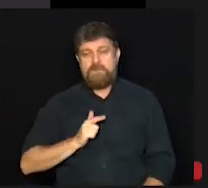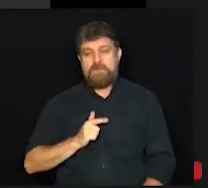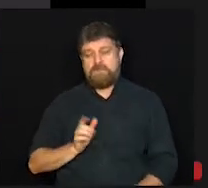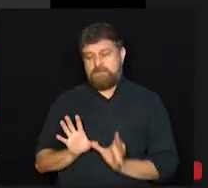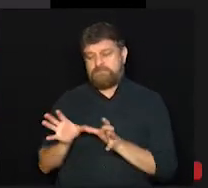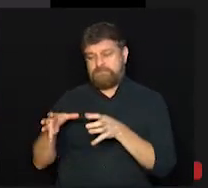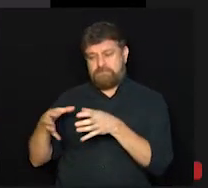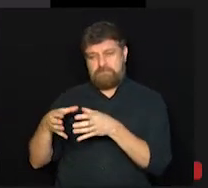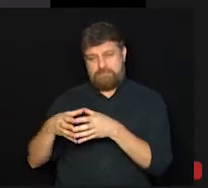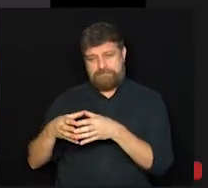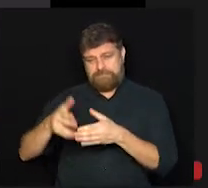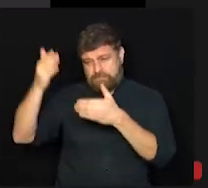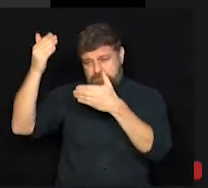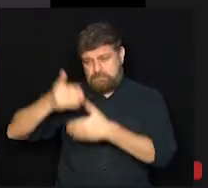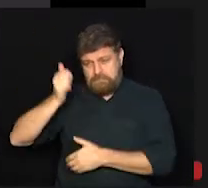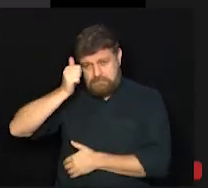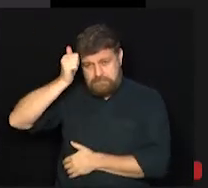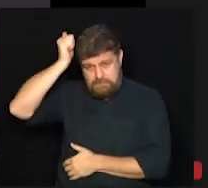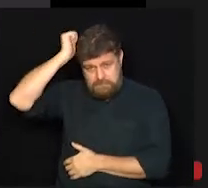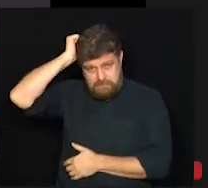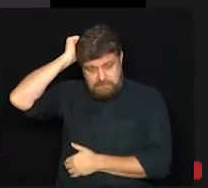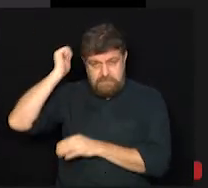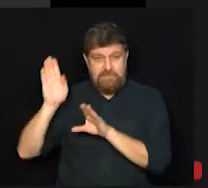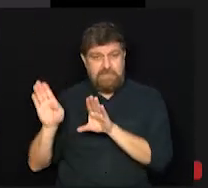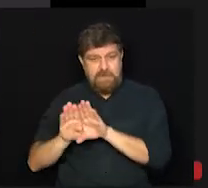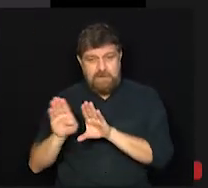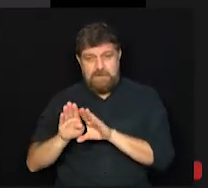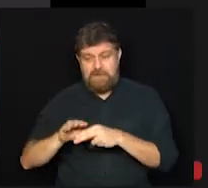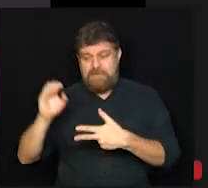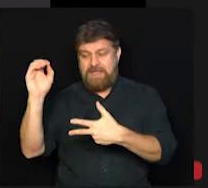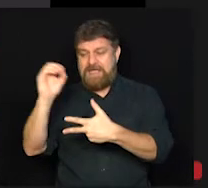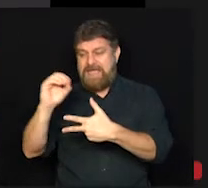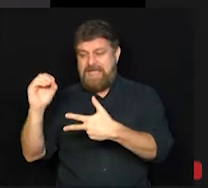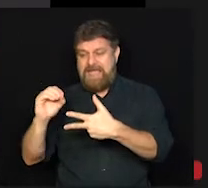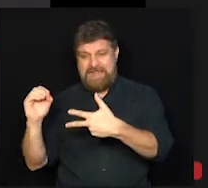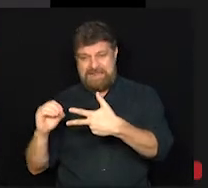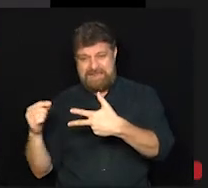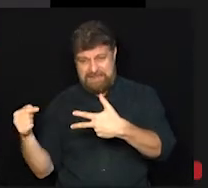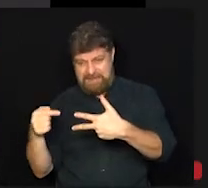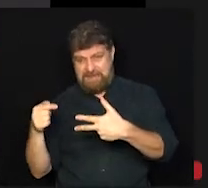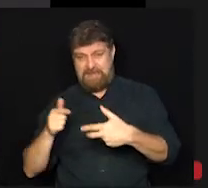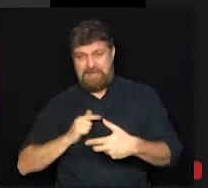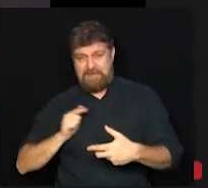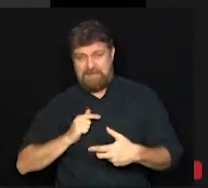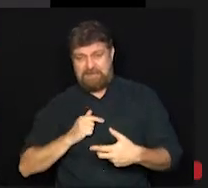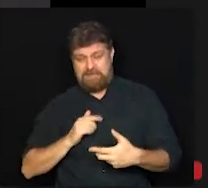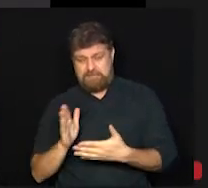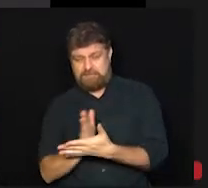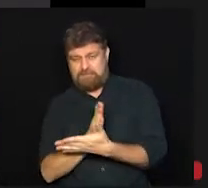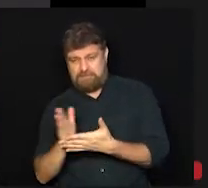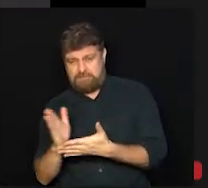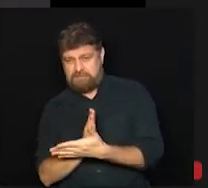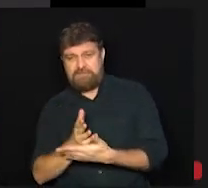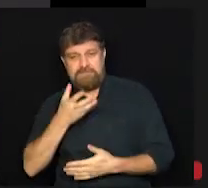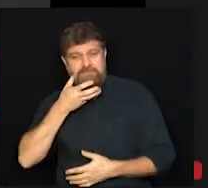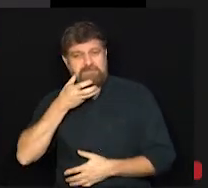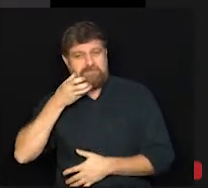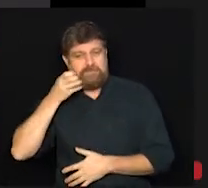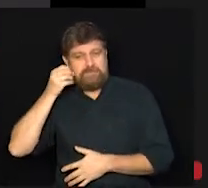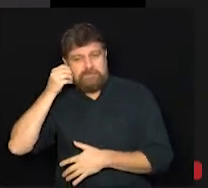prestam vestibular, e também aqueles do Enem, dentro disso tem uma distribuição hoje de cotas